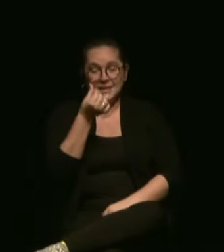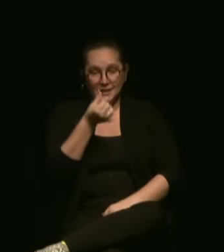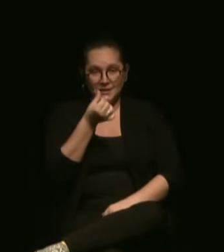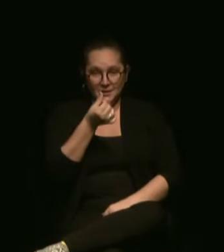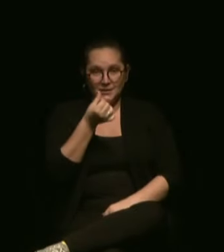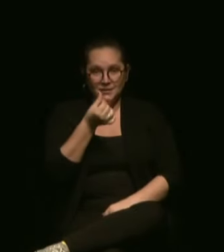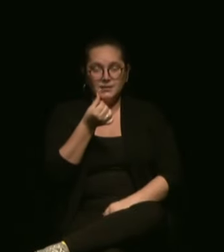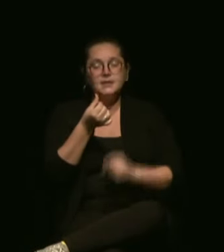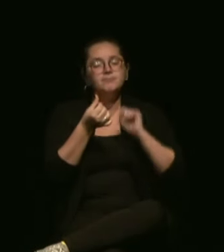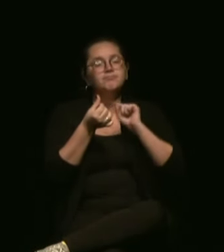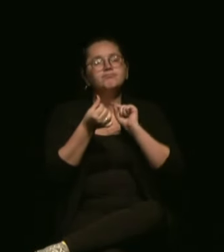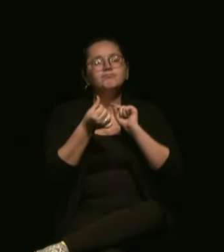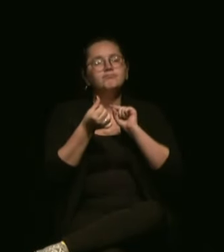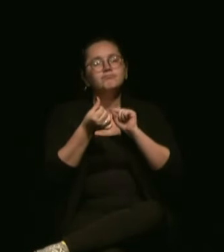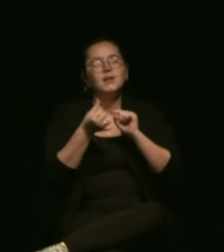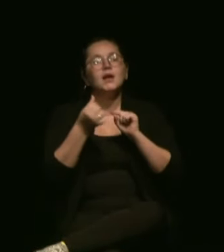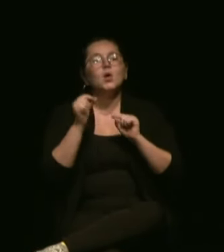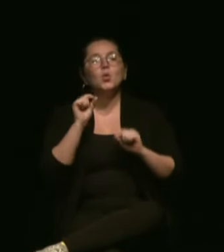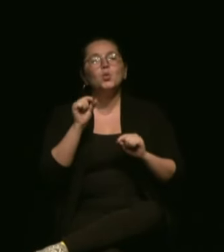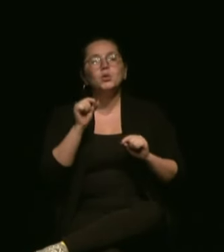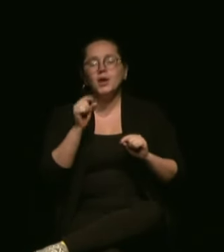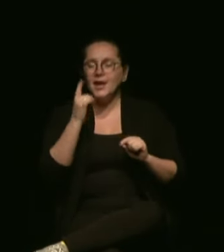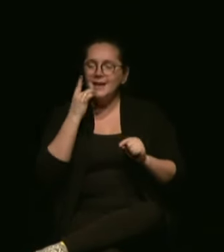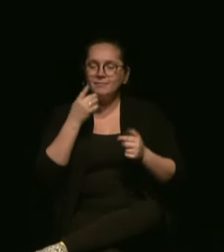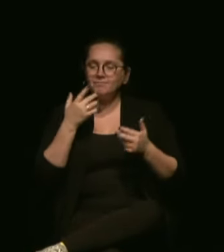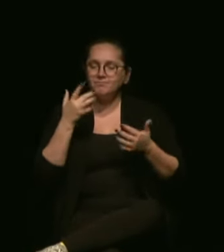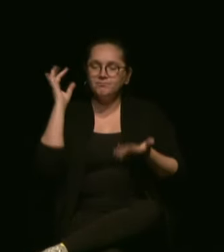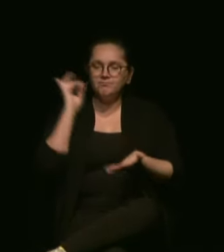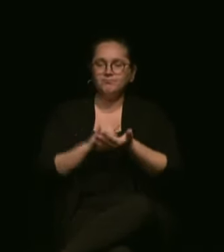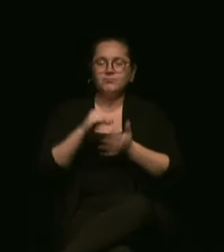síntese da originalidade do